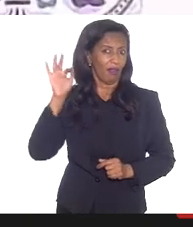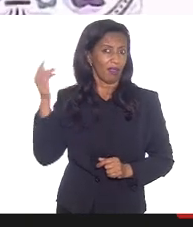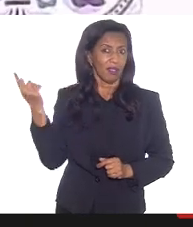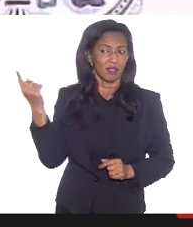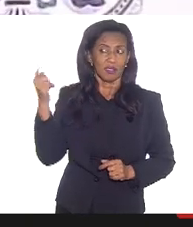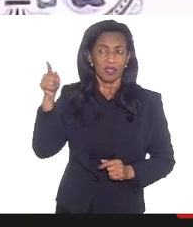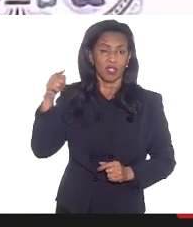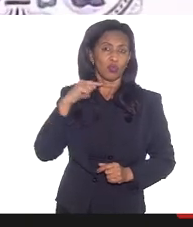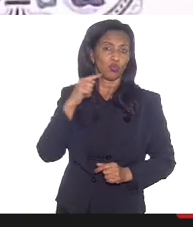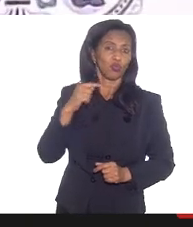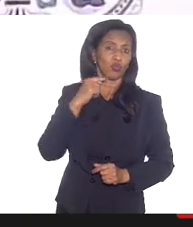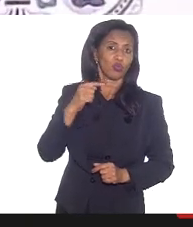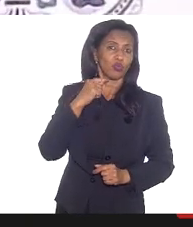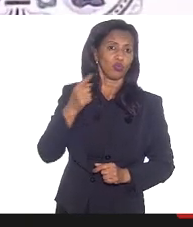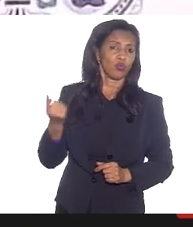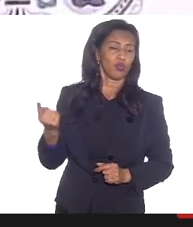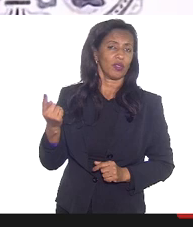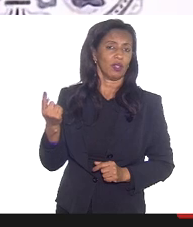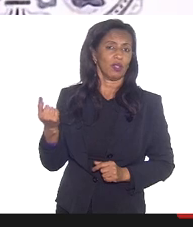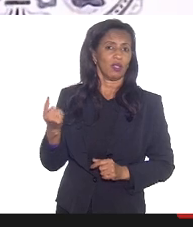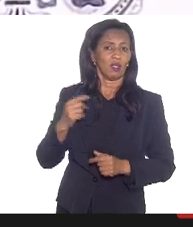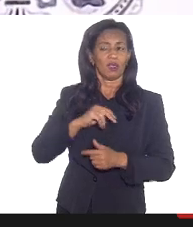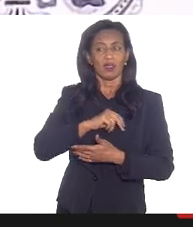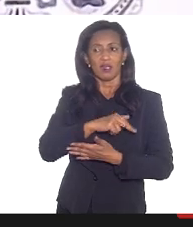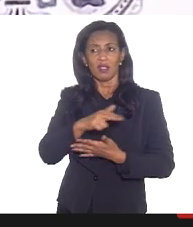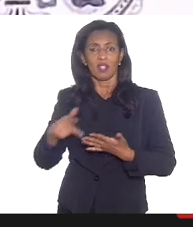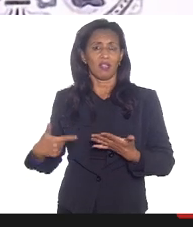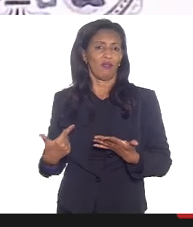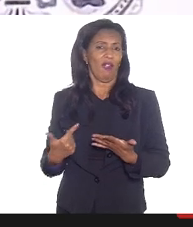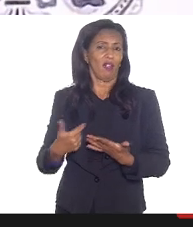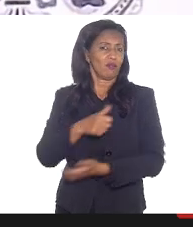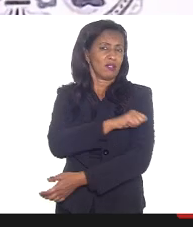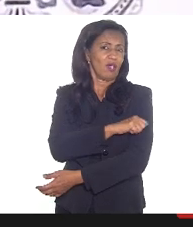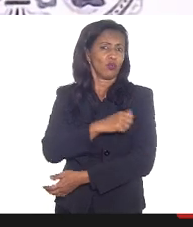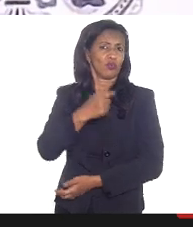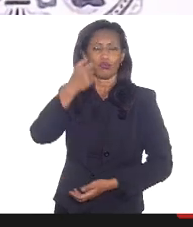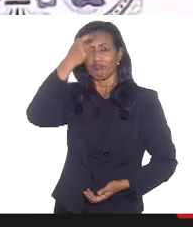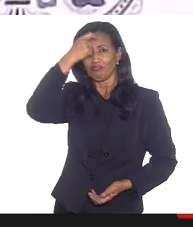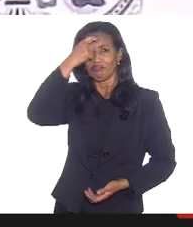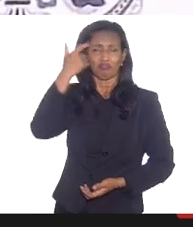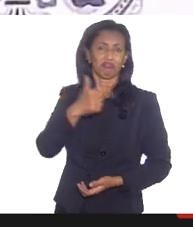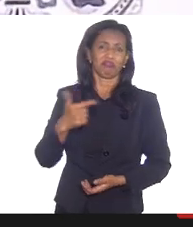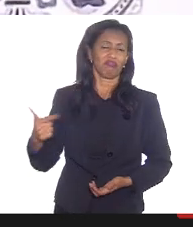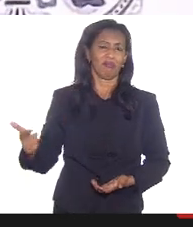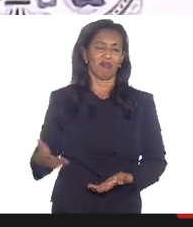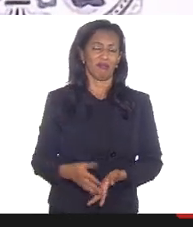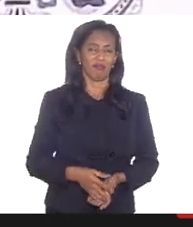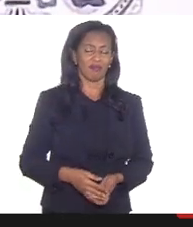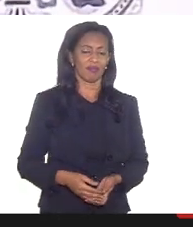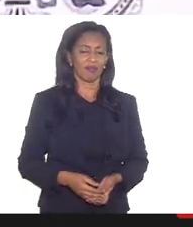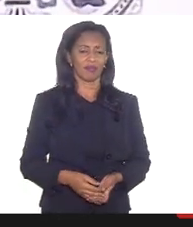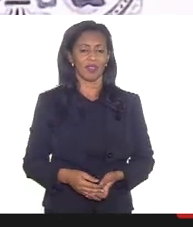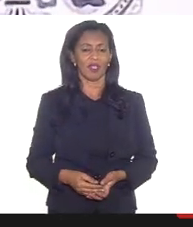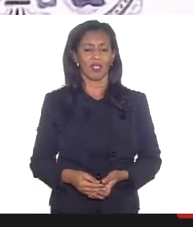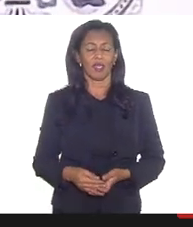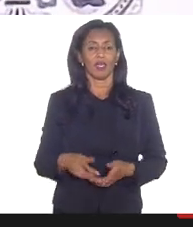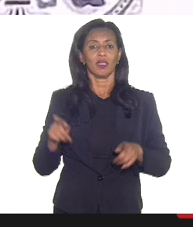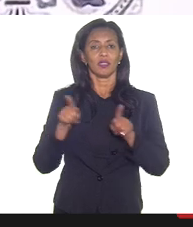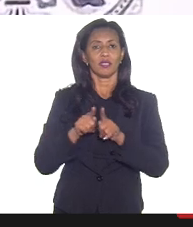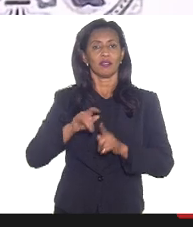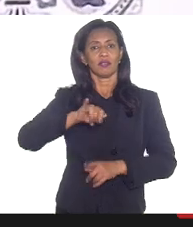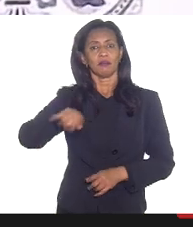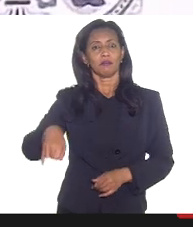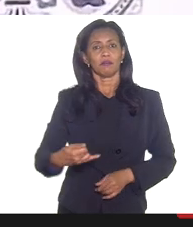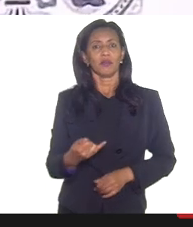sabem que vários estudantes ainda não têm essa maturidade. Outra questão é a possibilidade